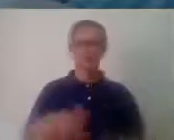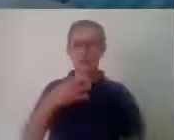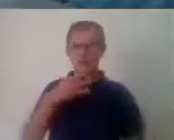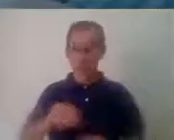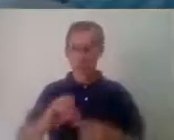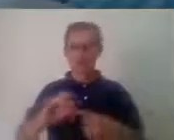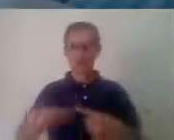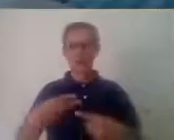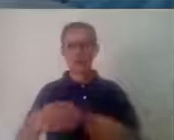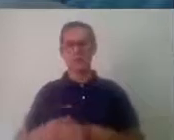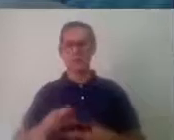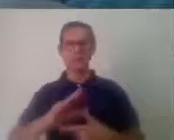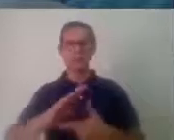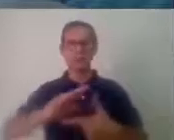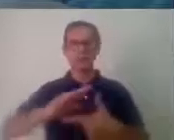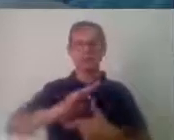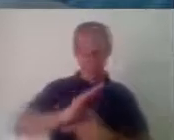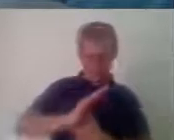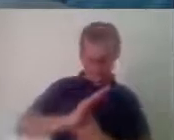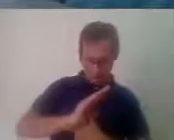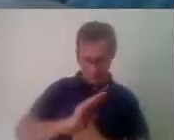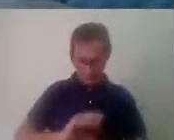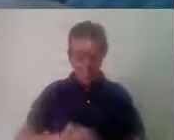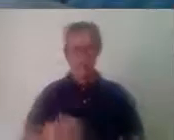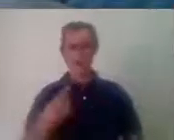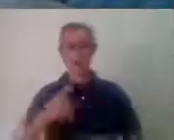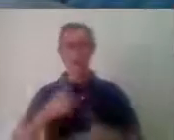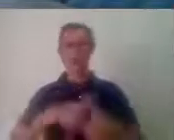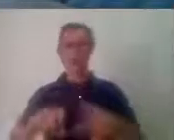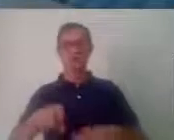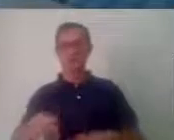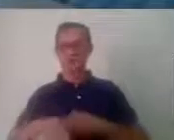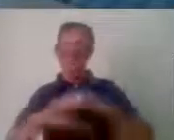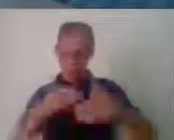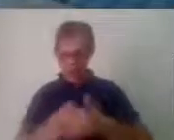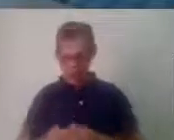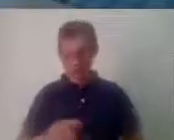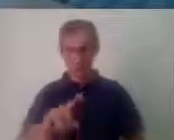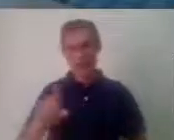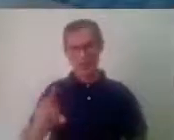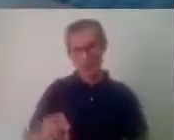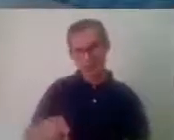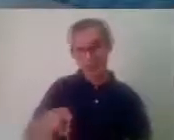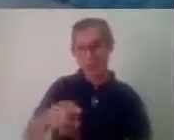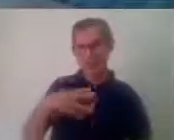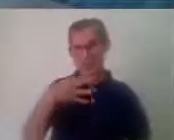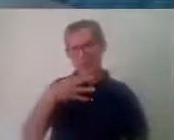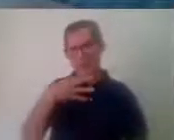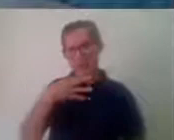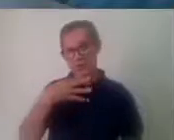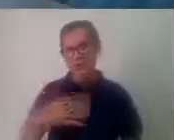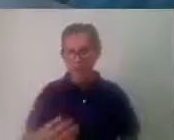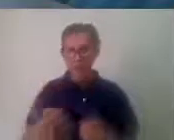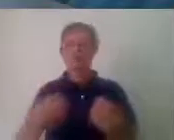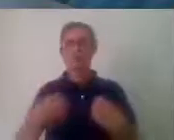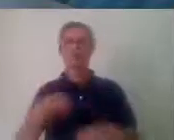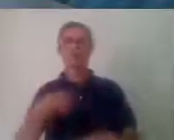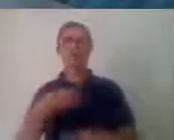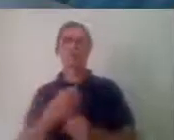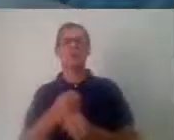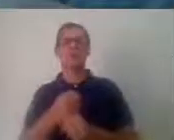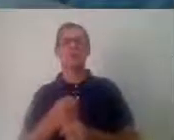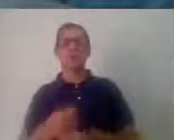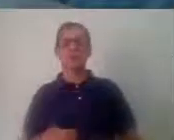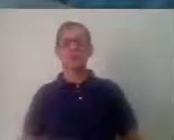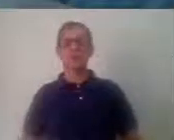integral de cosseno, integral de seno, integral de 1 sobre x, integral, todas as integrais aí que você já sabe. Como que eu vou calcular?